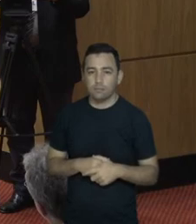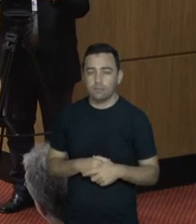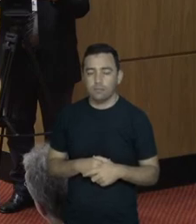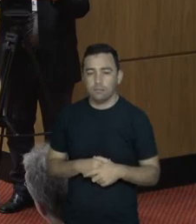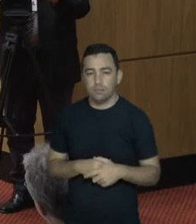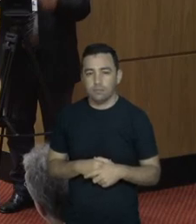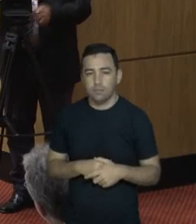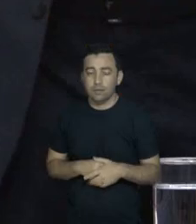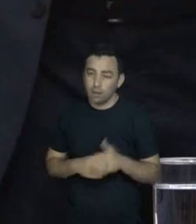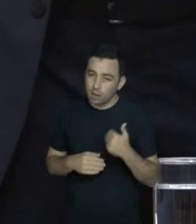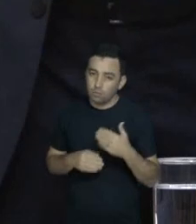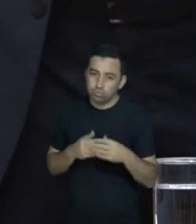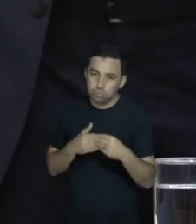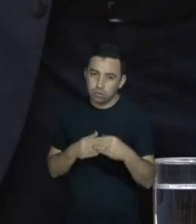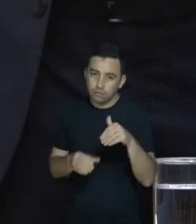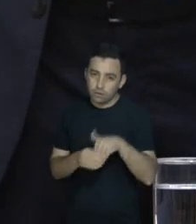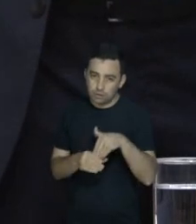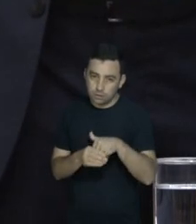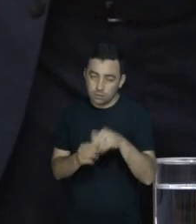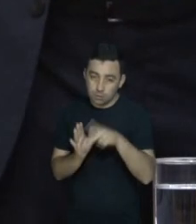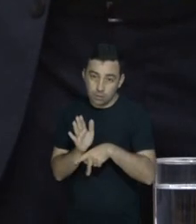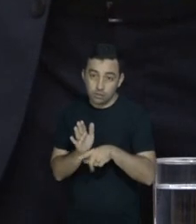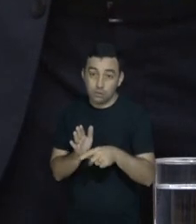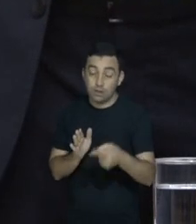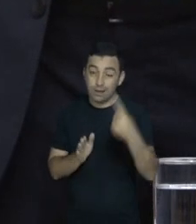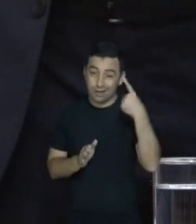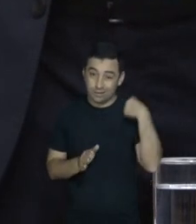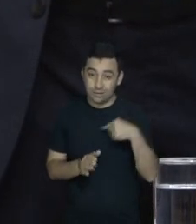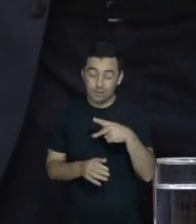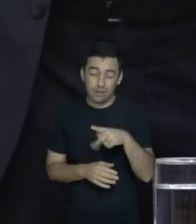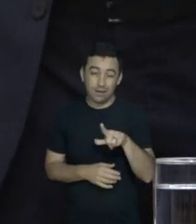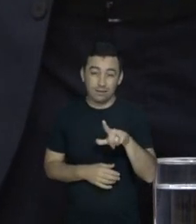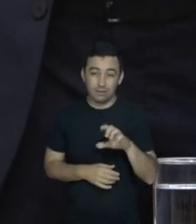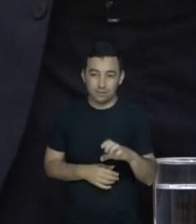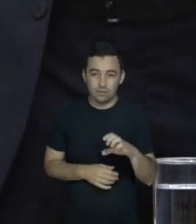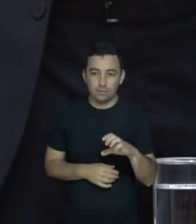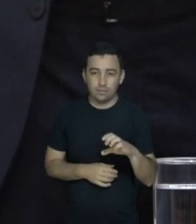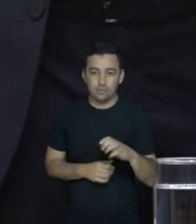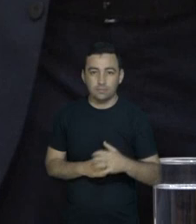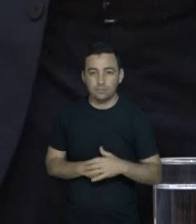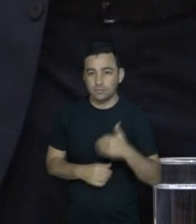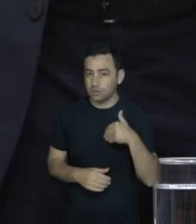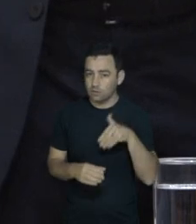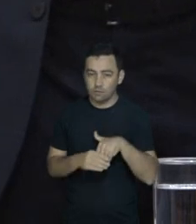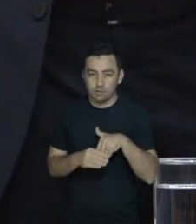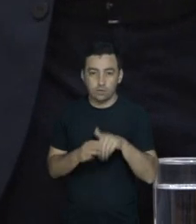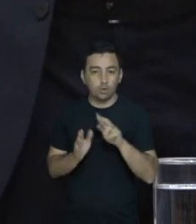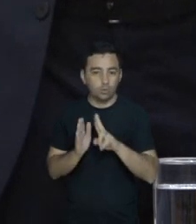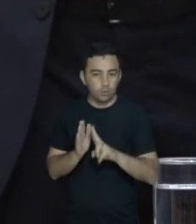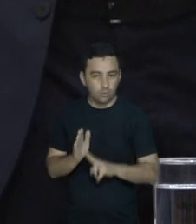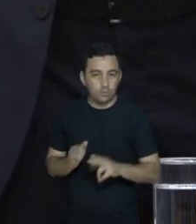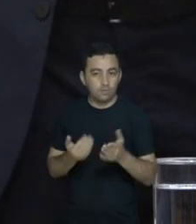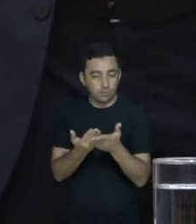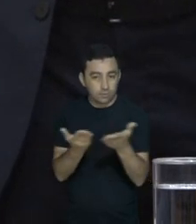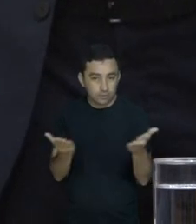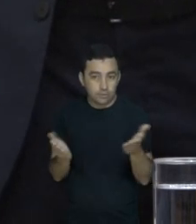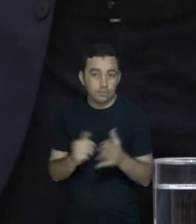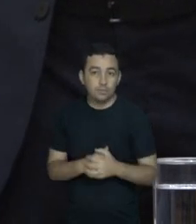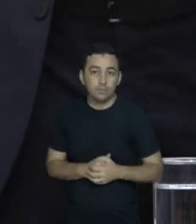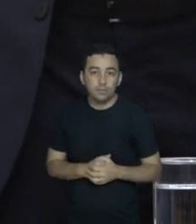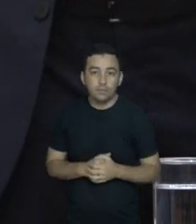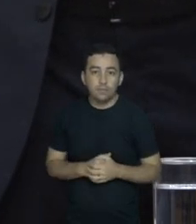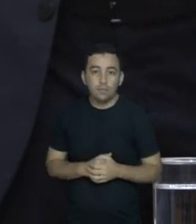a condução de votação no projeto anterior, que é um PLC. Eu não fiz a votação nominal dos senhores e senhoras deputados.